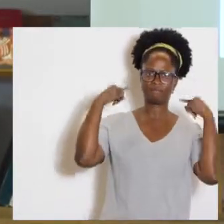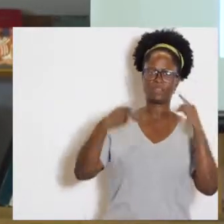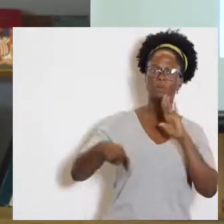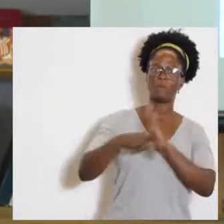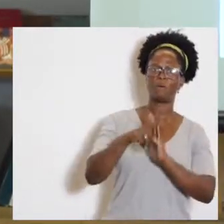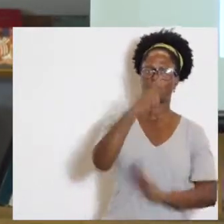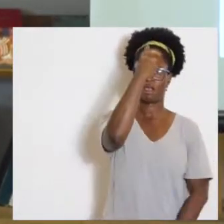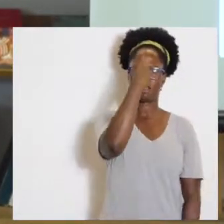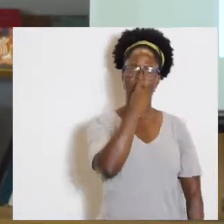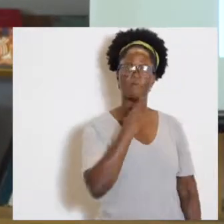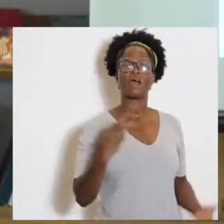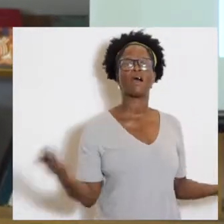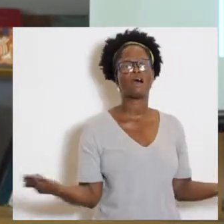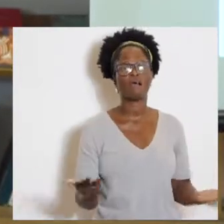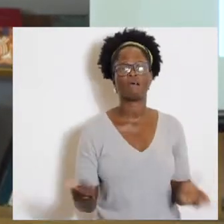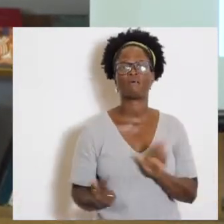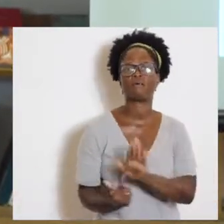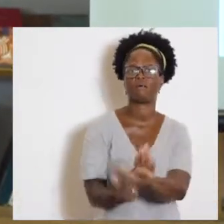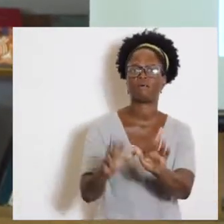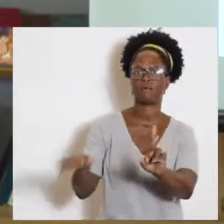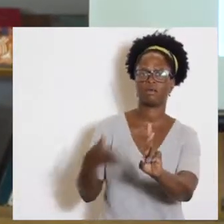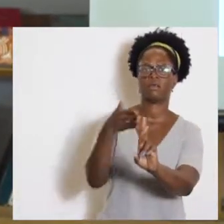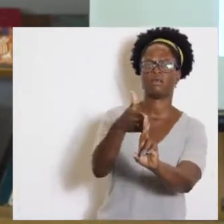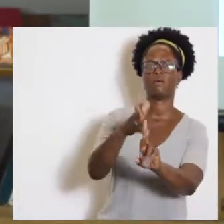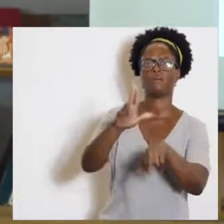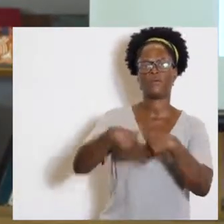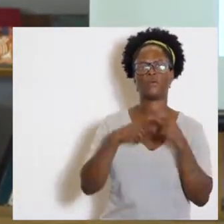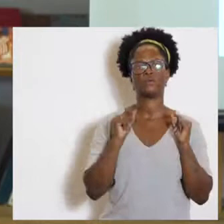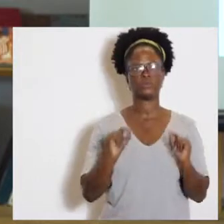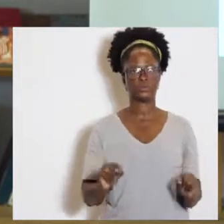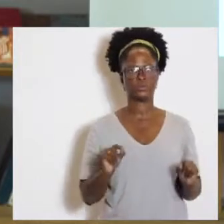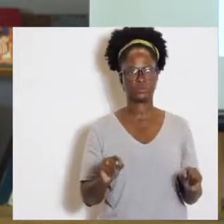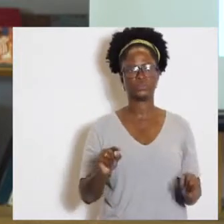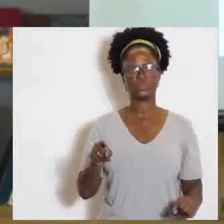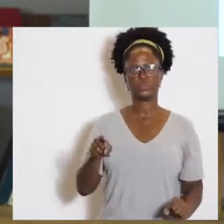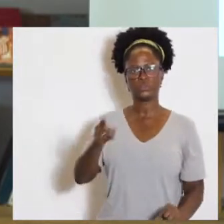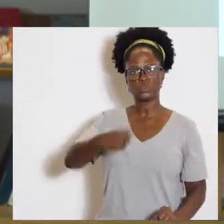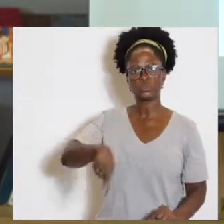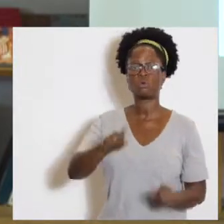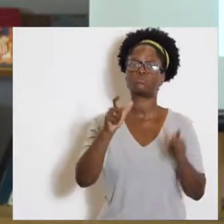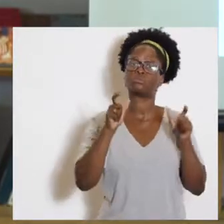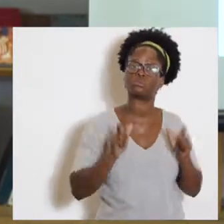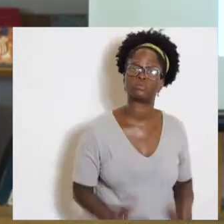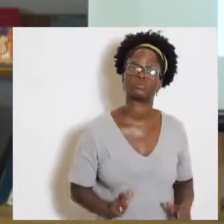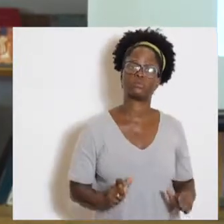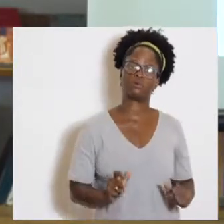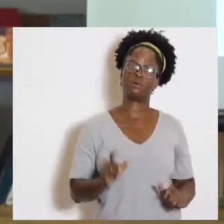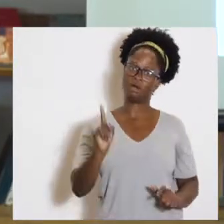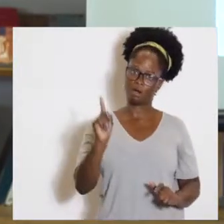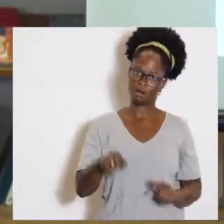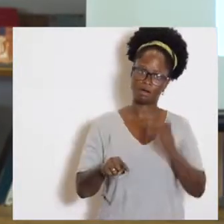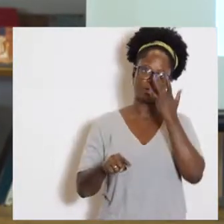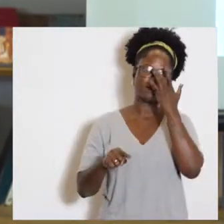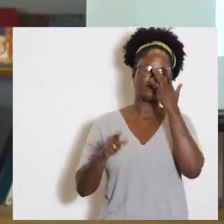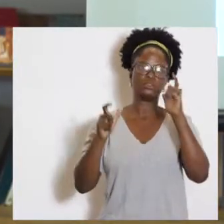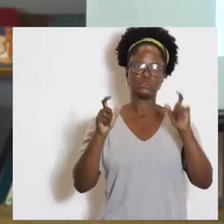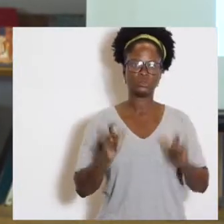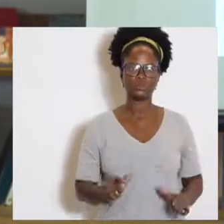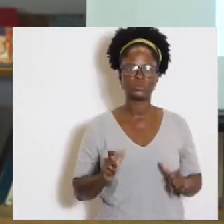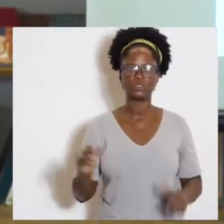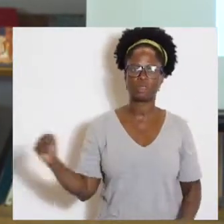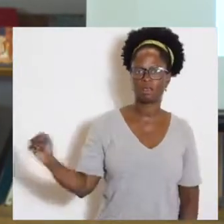imagem agora representados a partir do nosso espaço a partir de um espaço